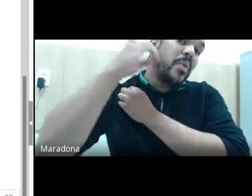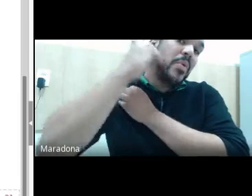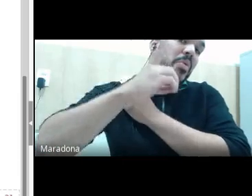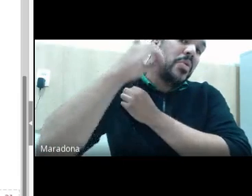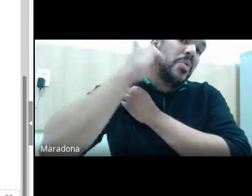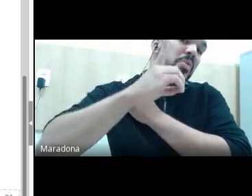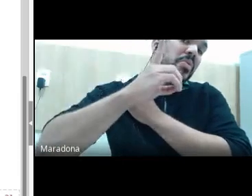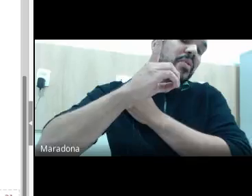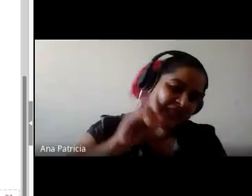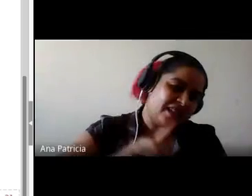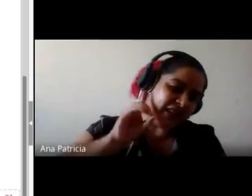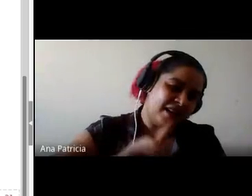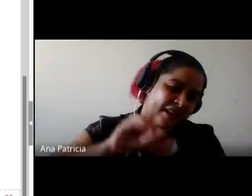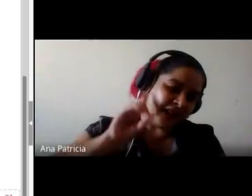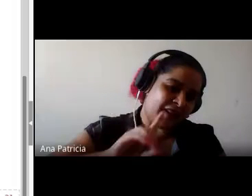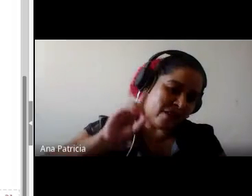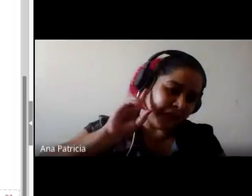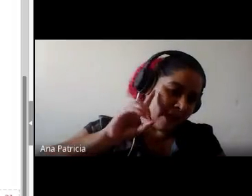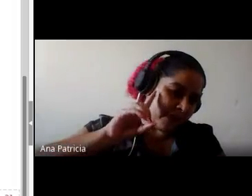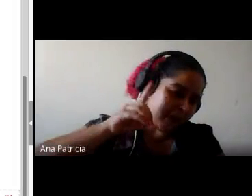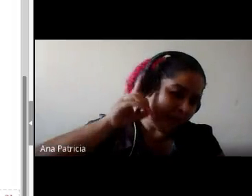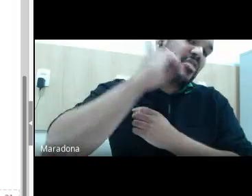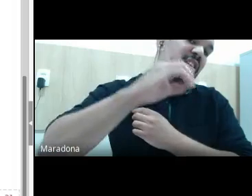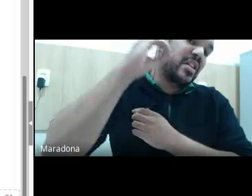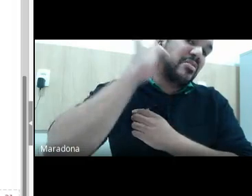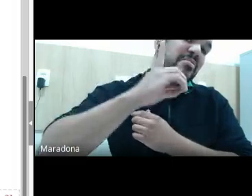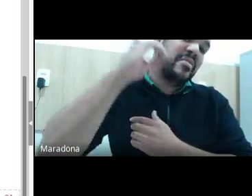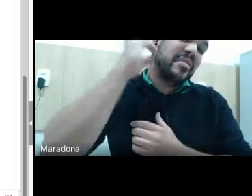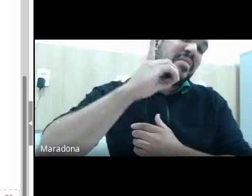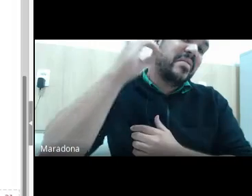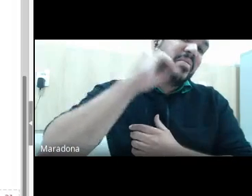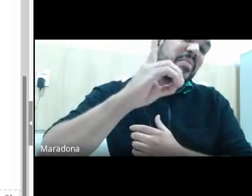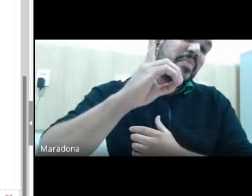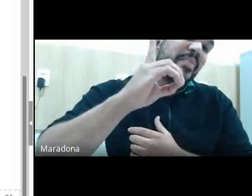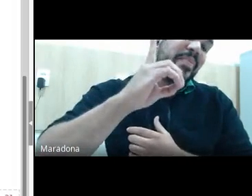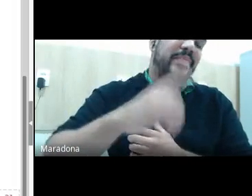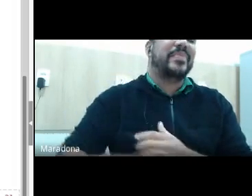sinal. Assim, na frente da barba? Isso.